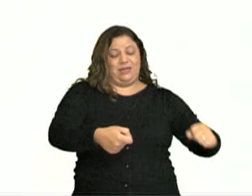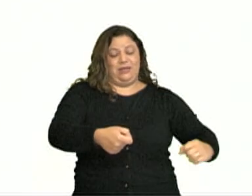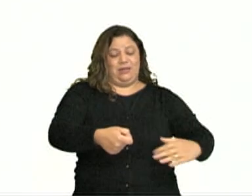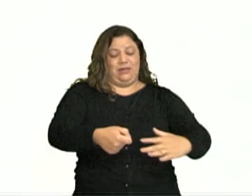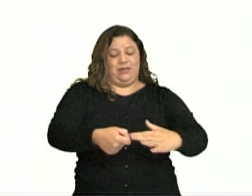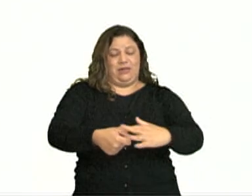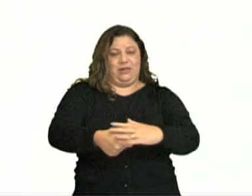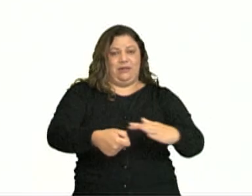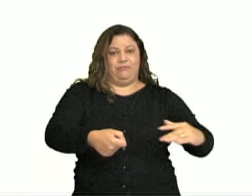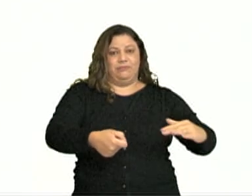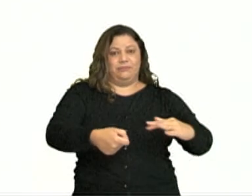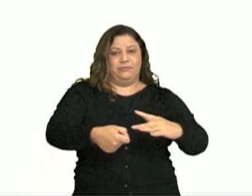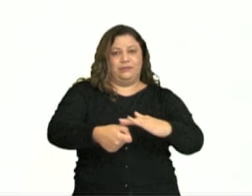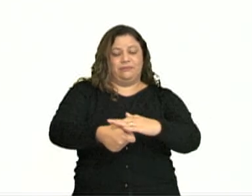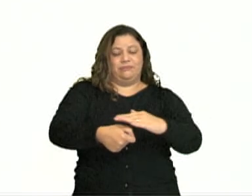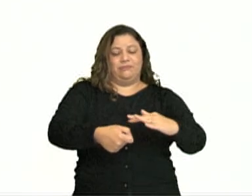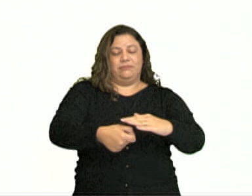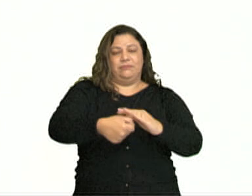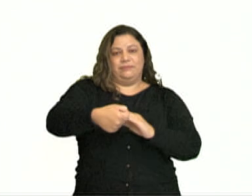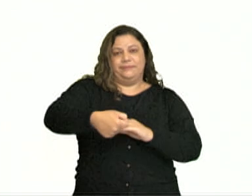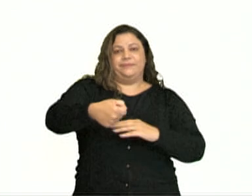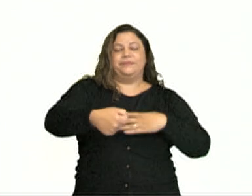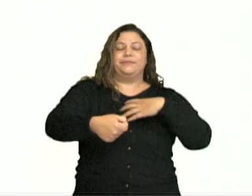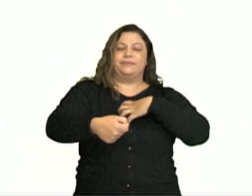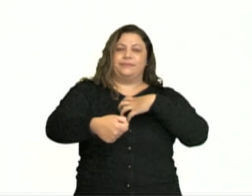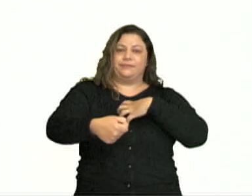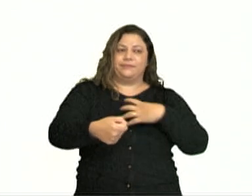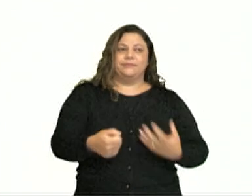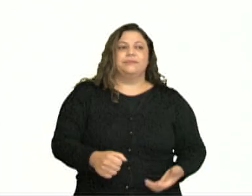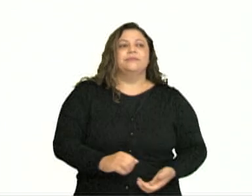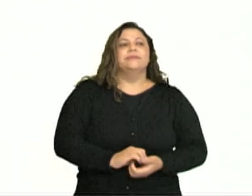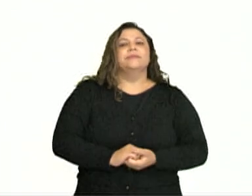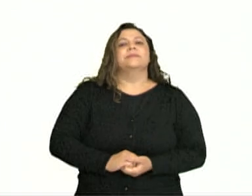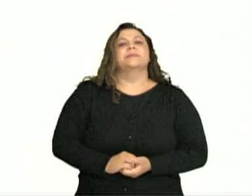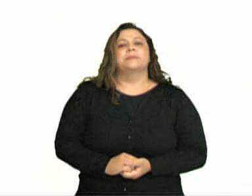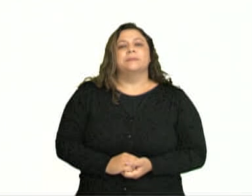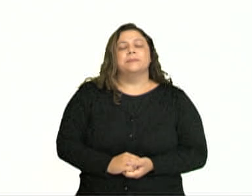da panela para a pessoa aí que está com uma menor temperatura.